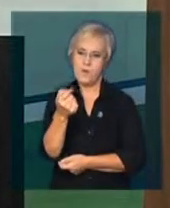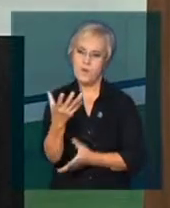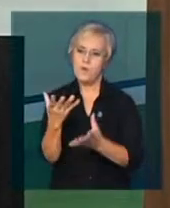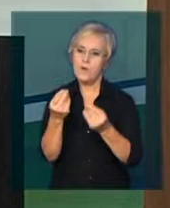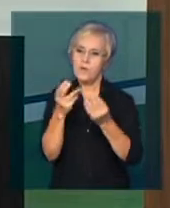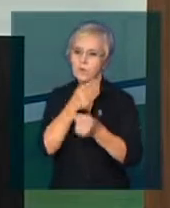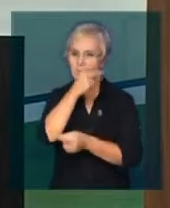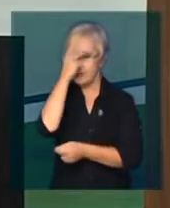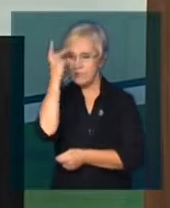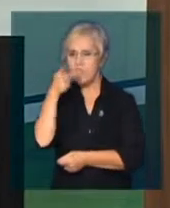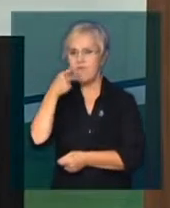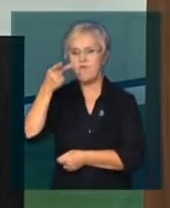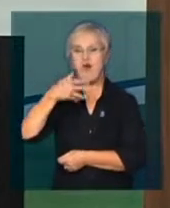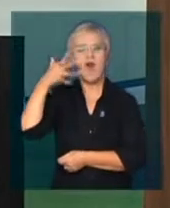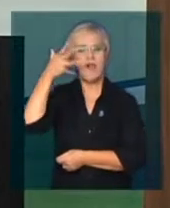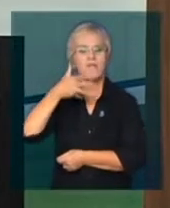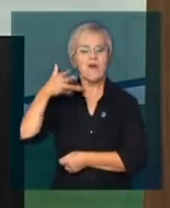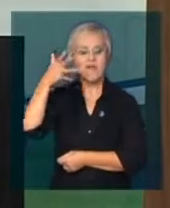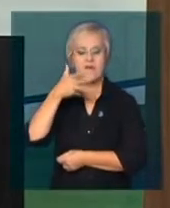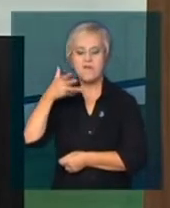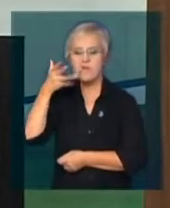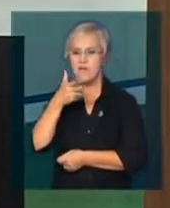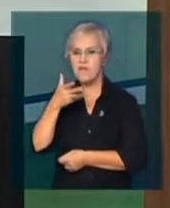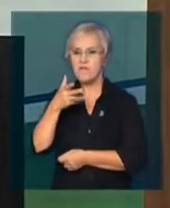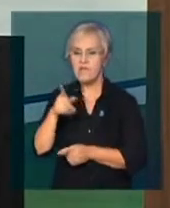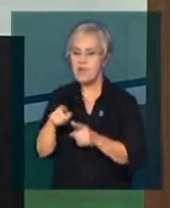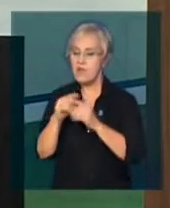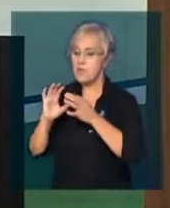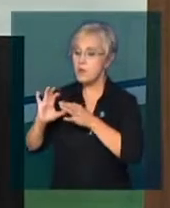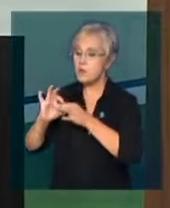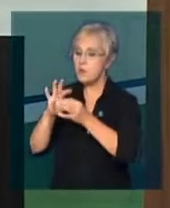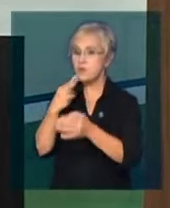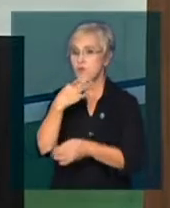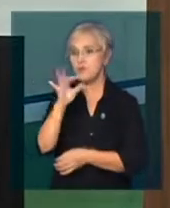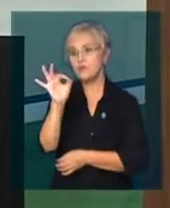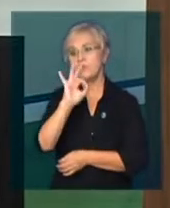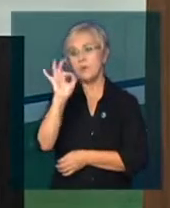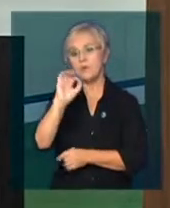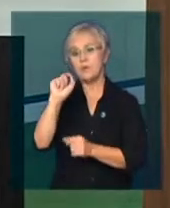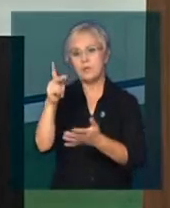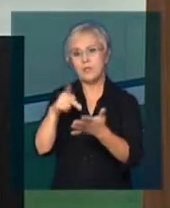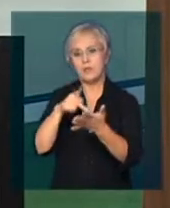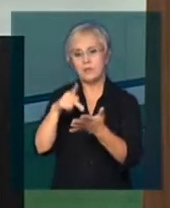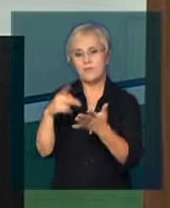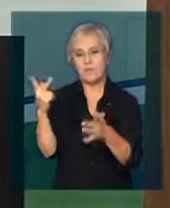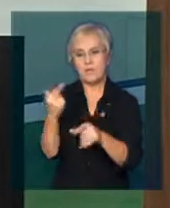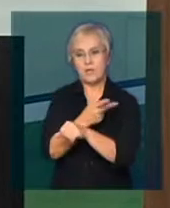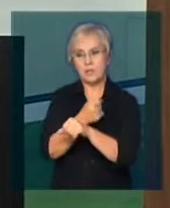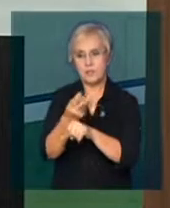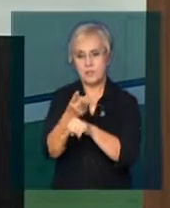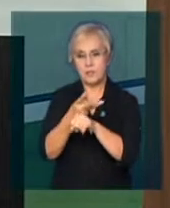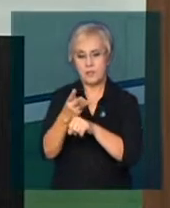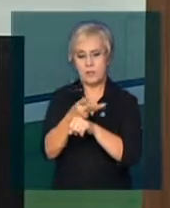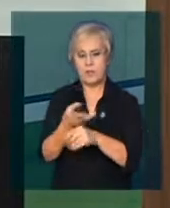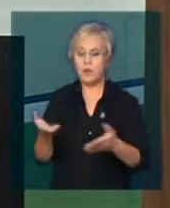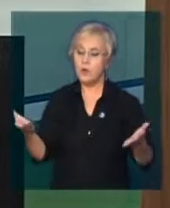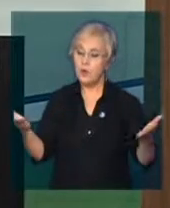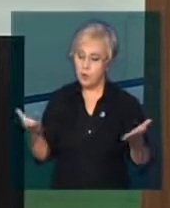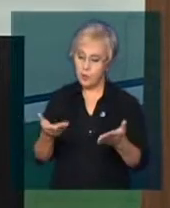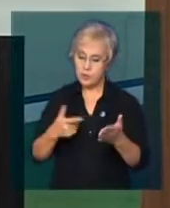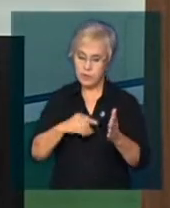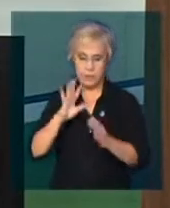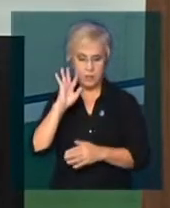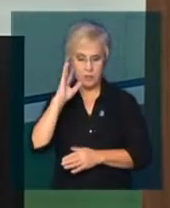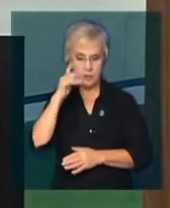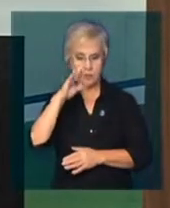com discursos falaciosos e sem conteúdo daquilo que se passa na realidade. Nós hoje temos uma resolução